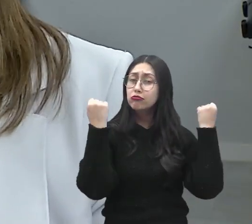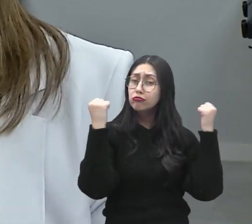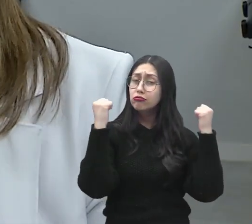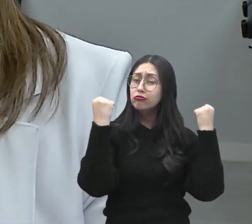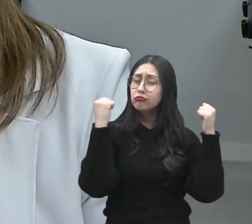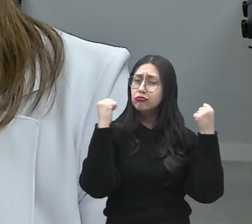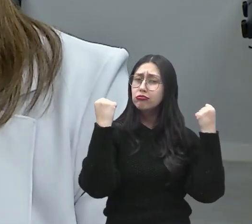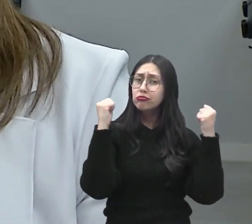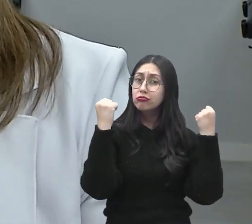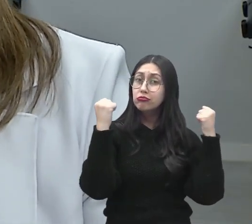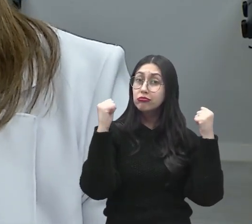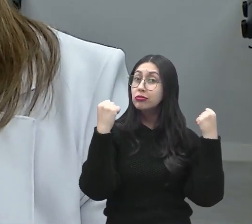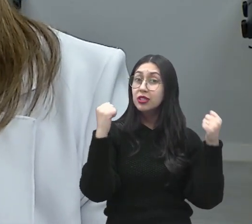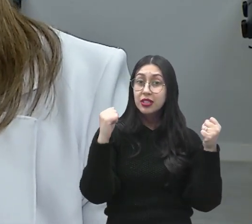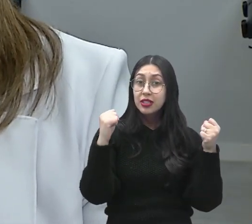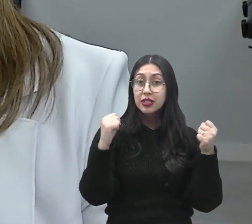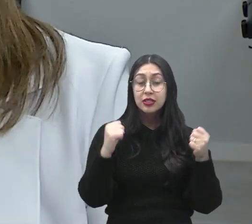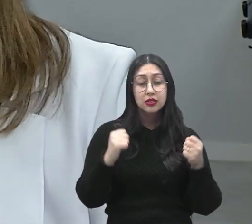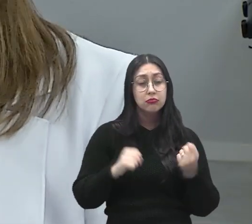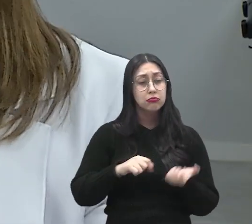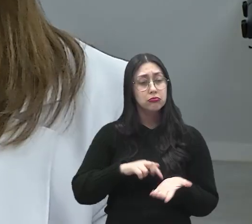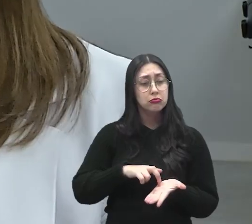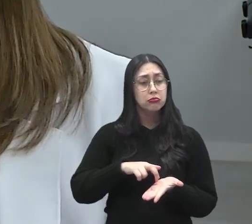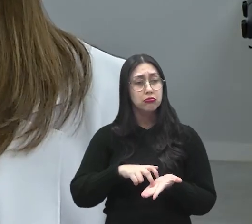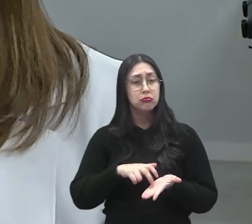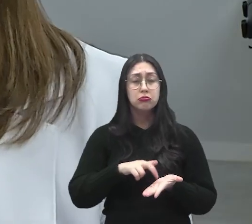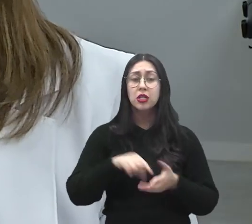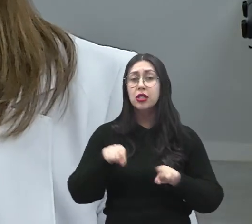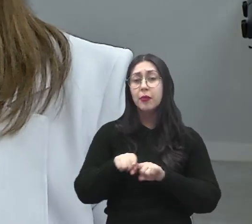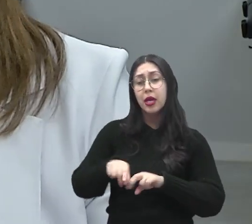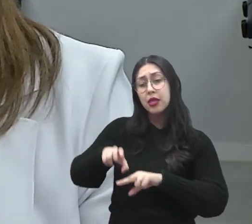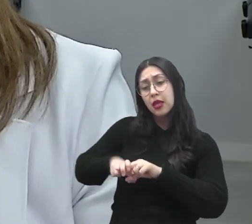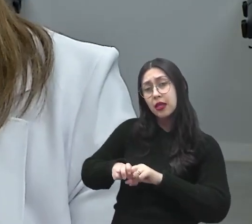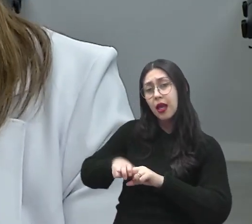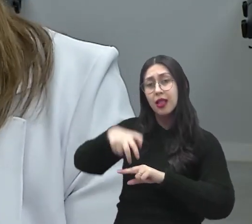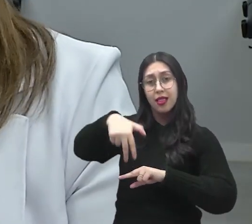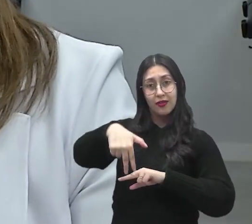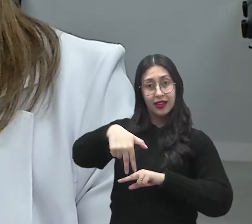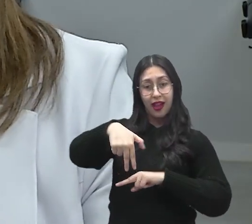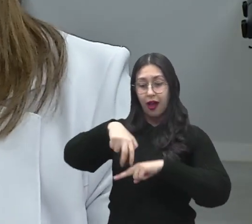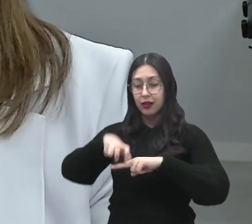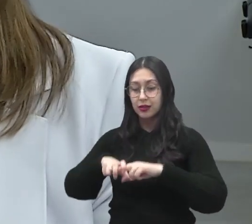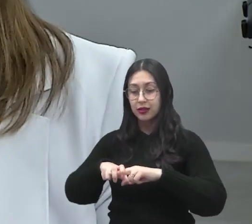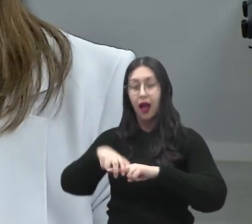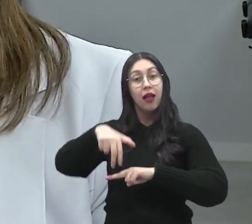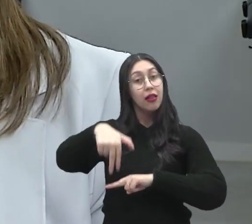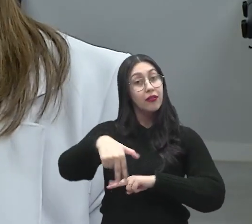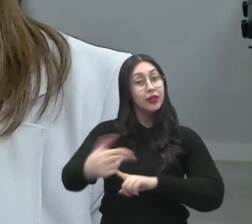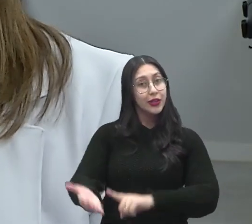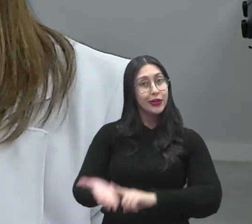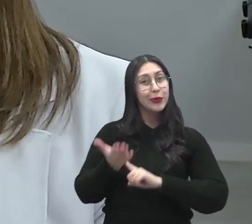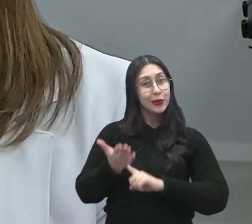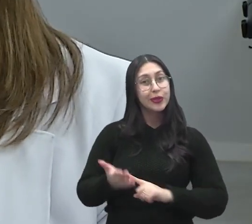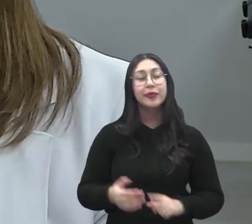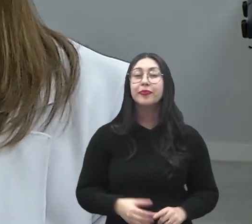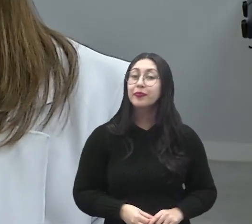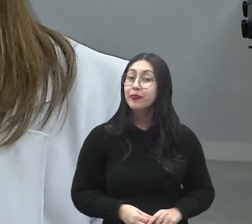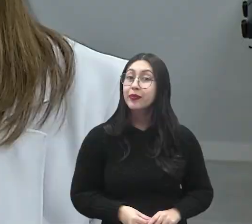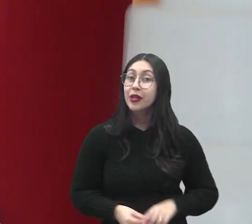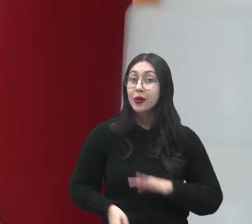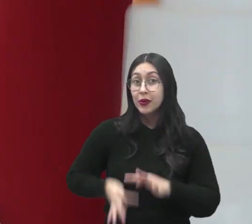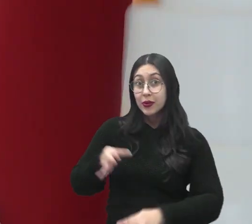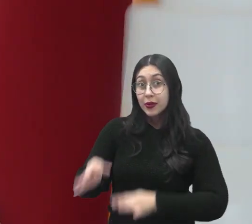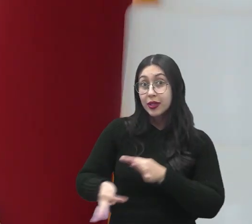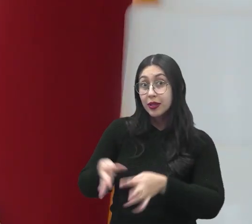fazer alguns exercícios de marcha estacionária, de sentar e levantar, que isso vai ajudar muito na qualidade de